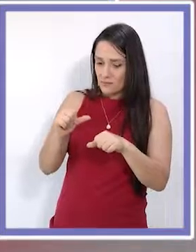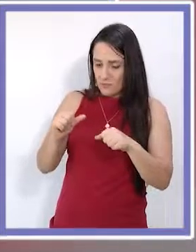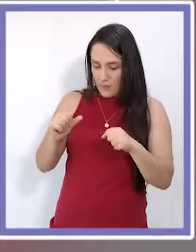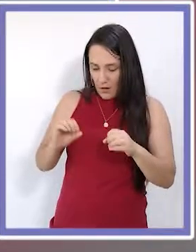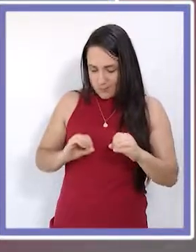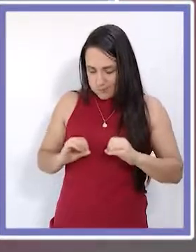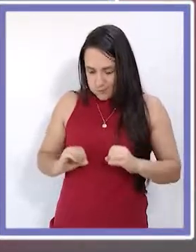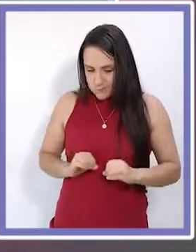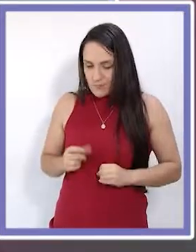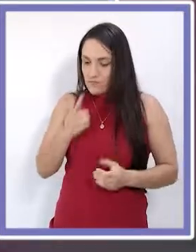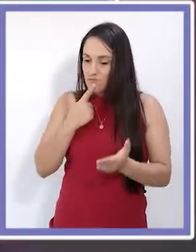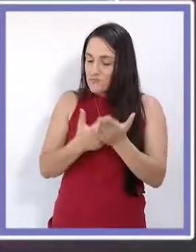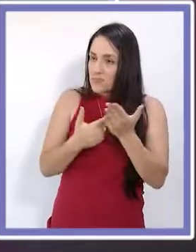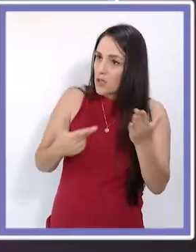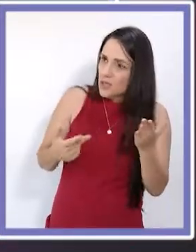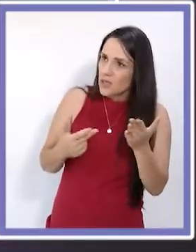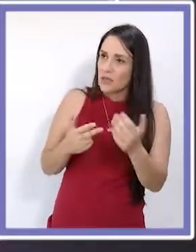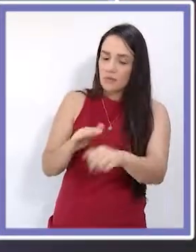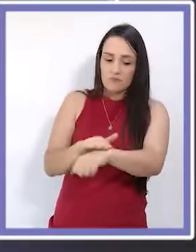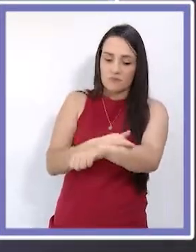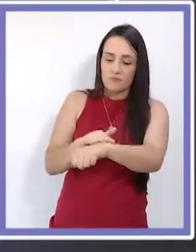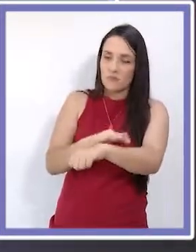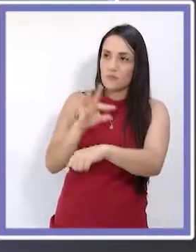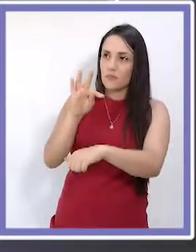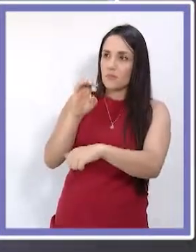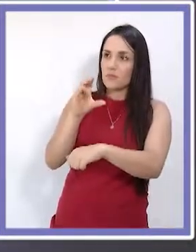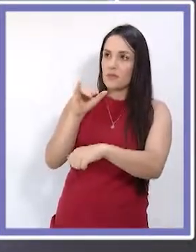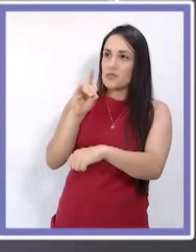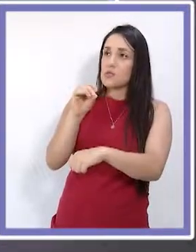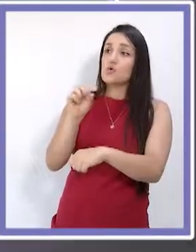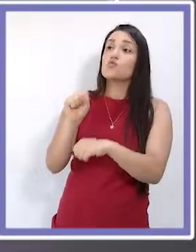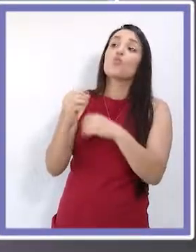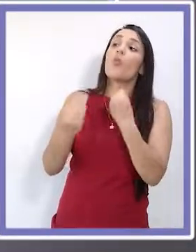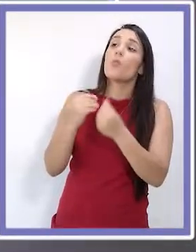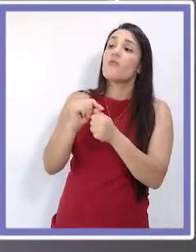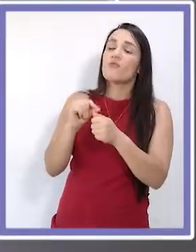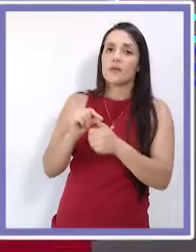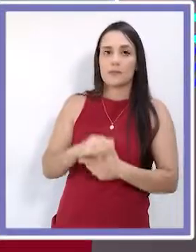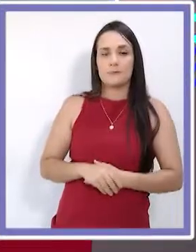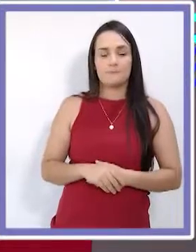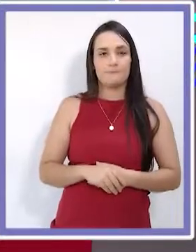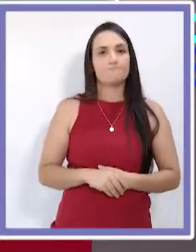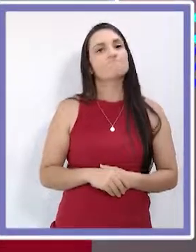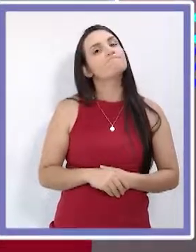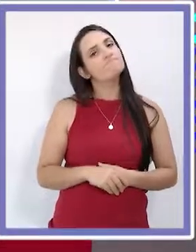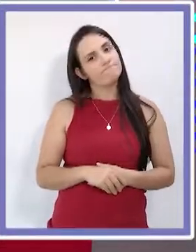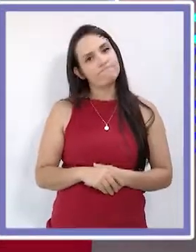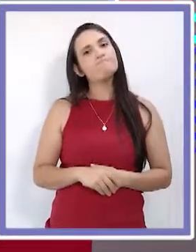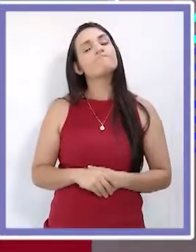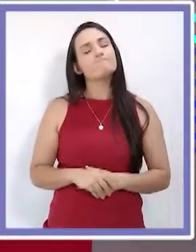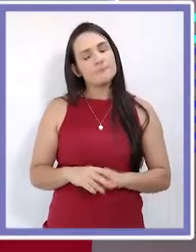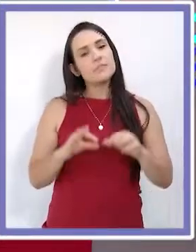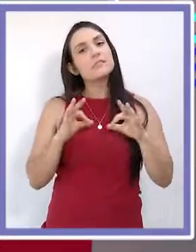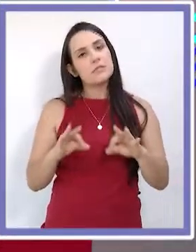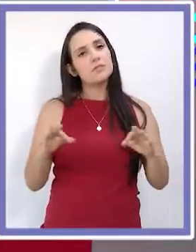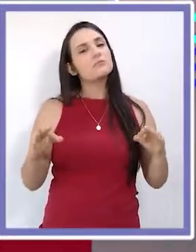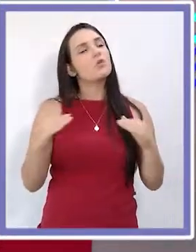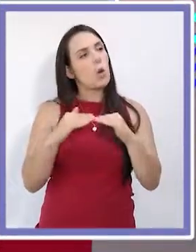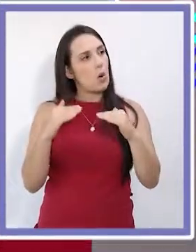de órgãos e tecidos, no transplante de órgãos e tecidos? A Clélia colocou muito